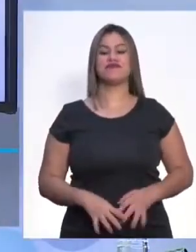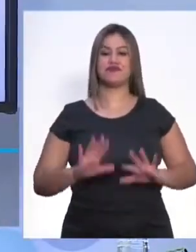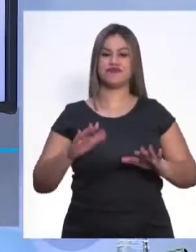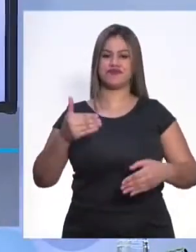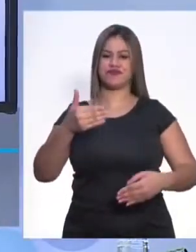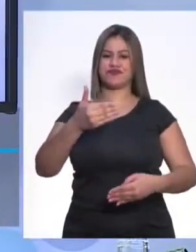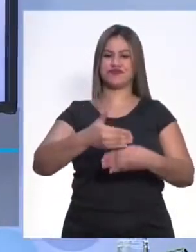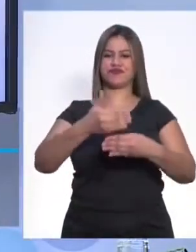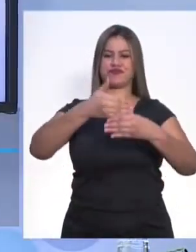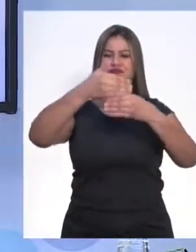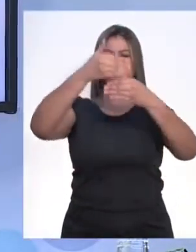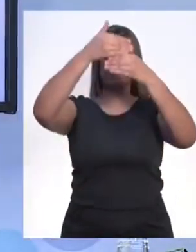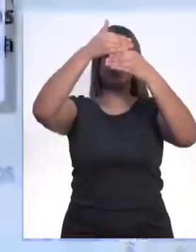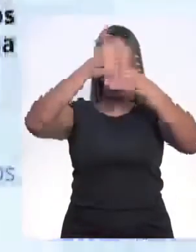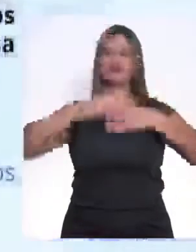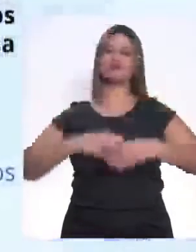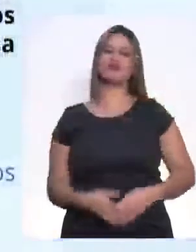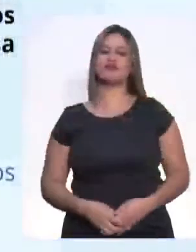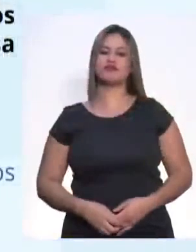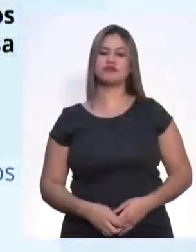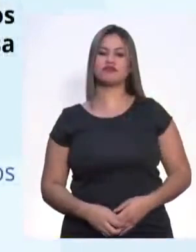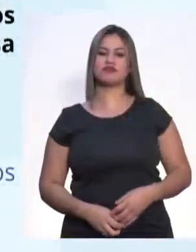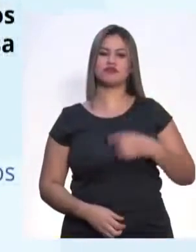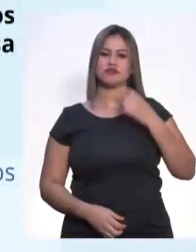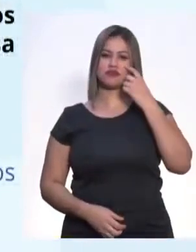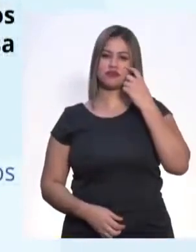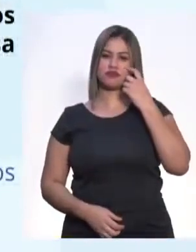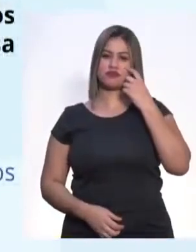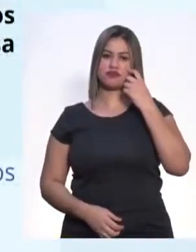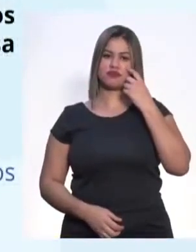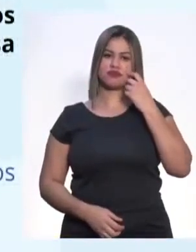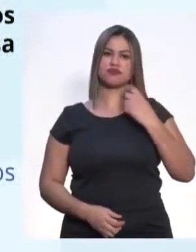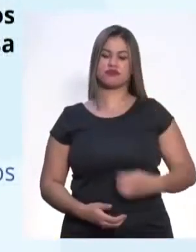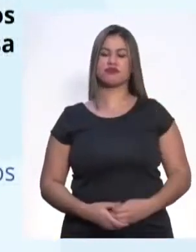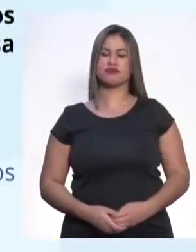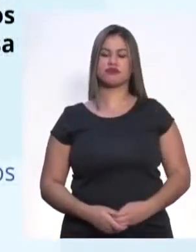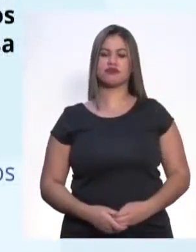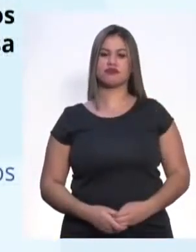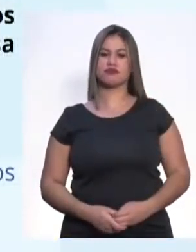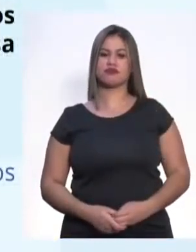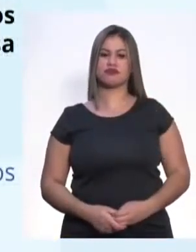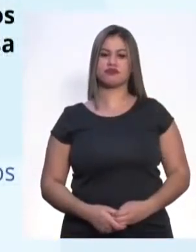muro. Vou fazer um desenho de novo aqui. Espera aí que a caneta voltou. É o outro. Espera aí.